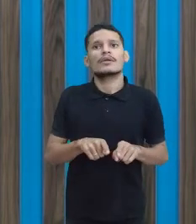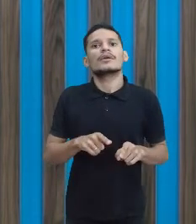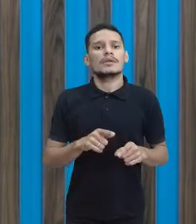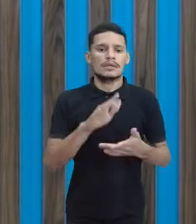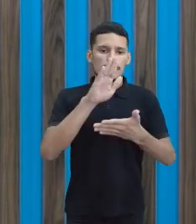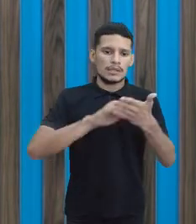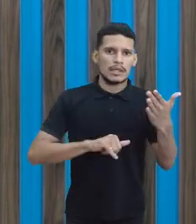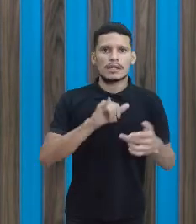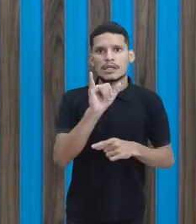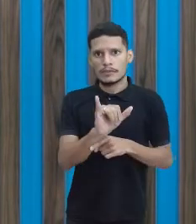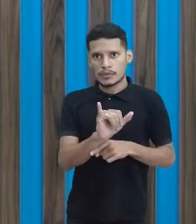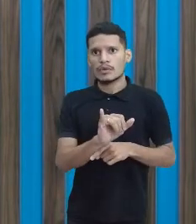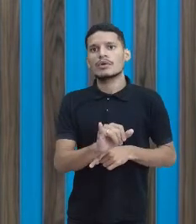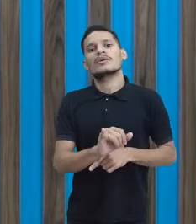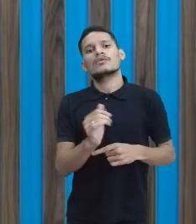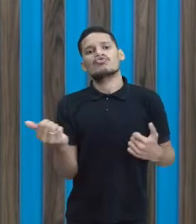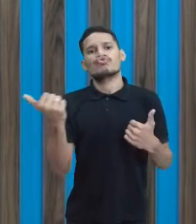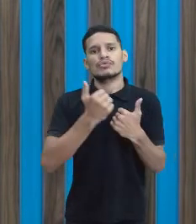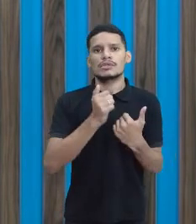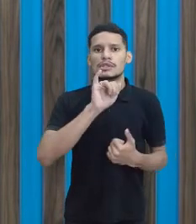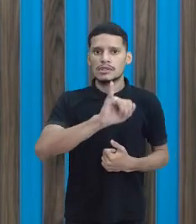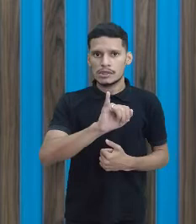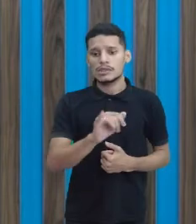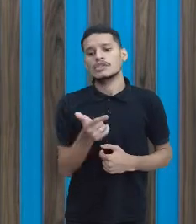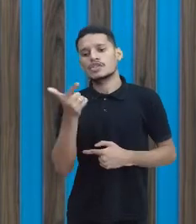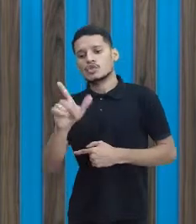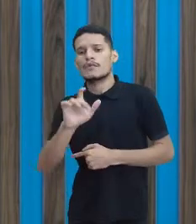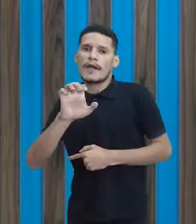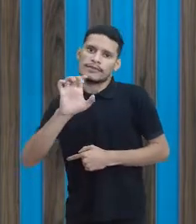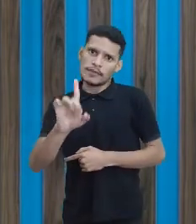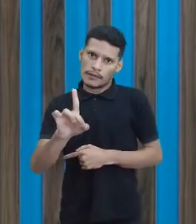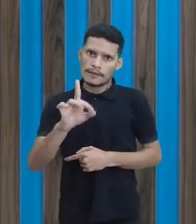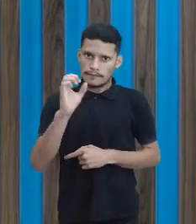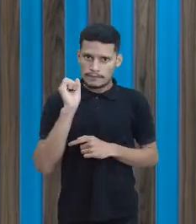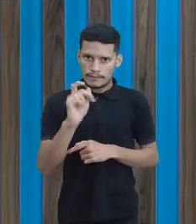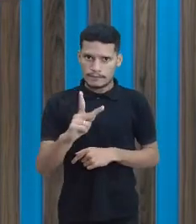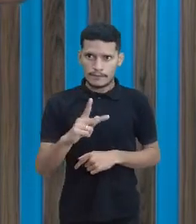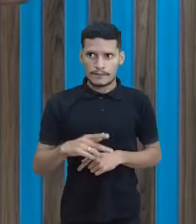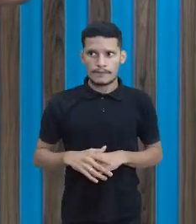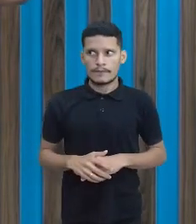Tira o Y, bota o I no lugar do Y e repete o ED. Beleza?